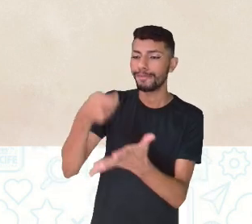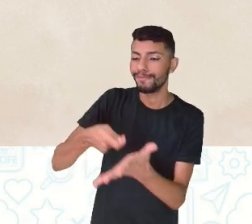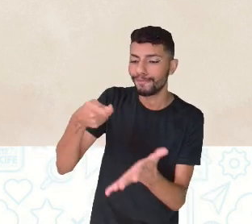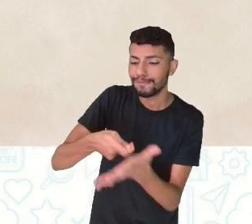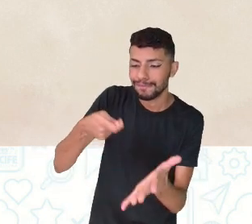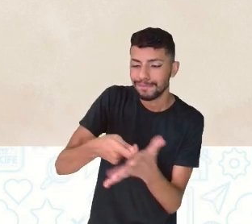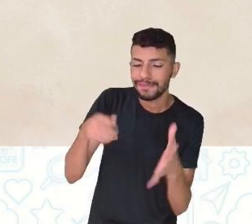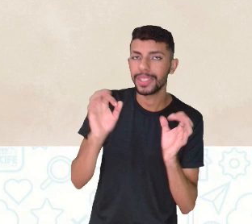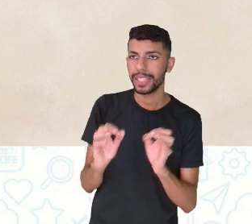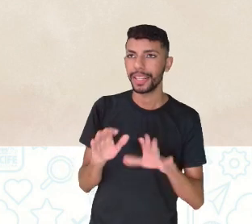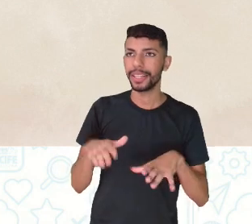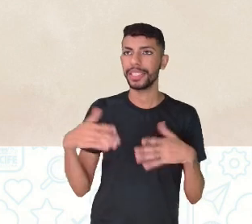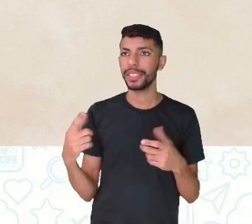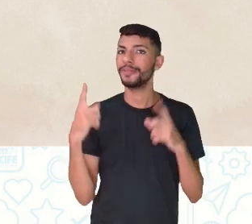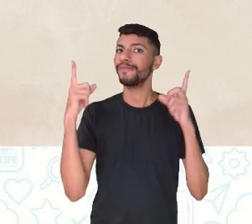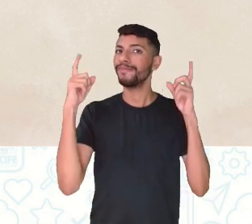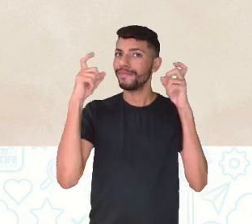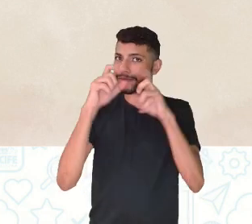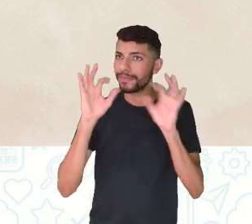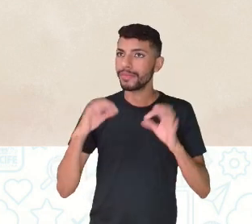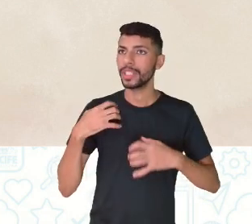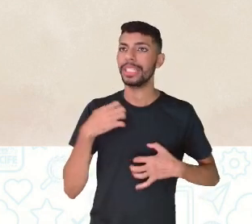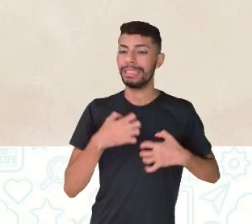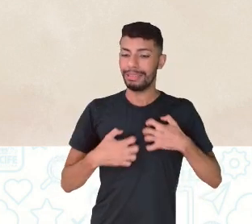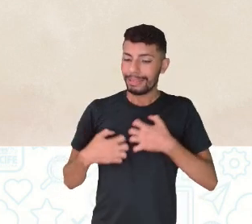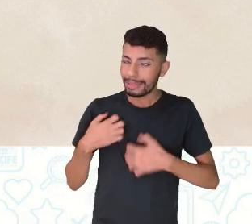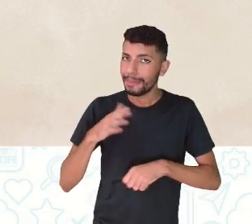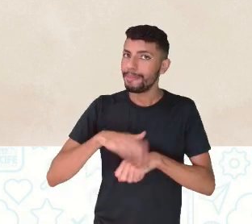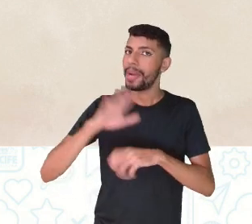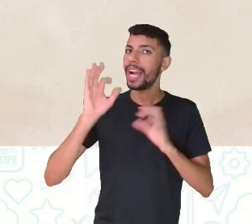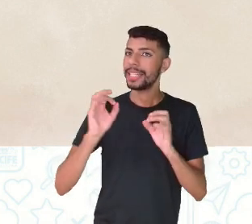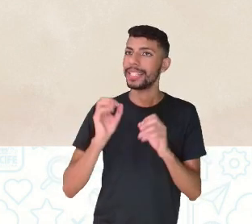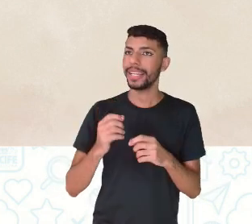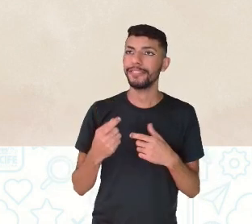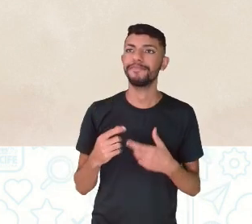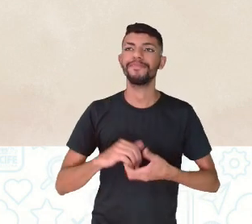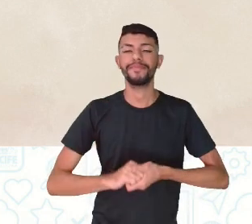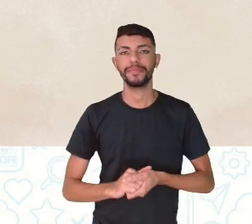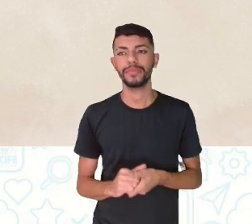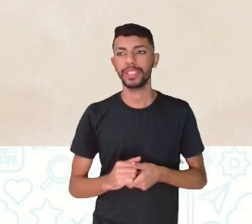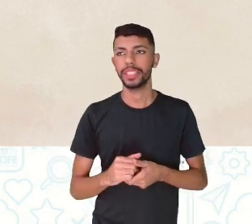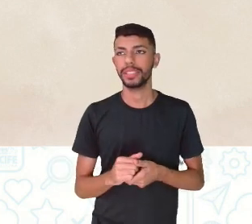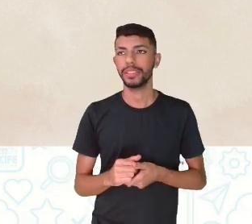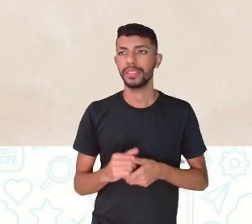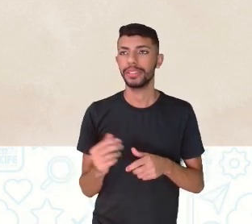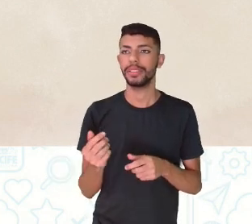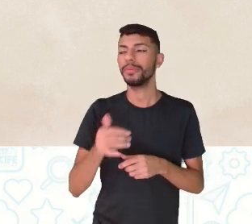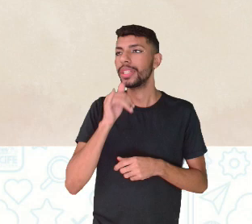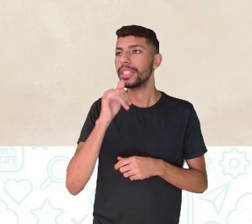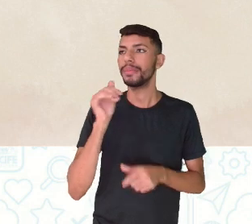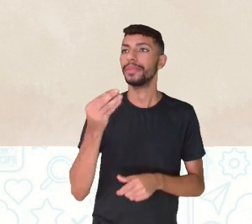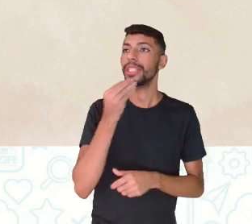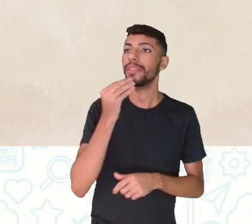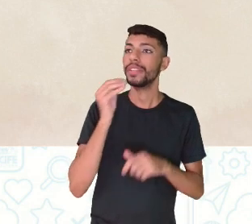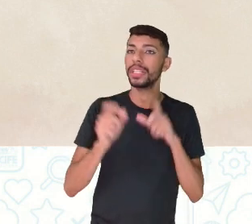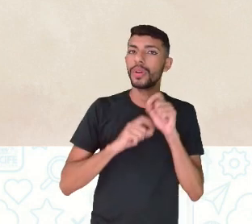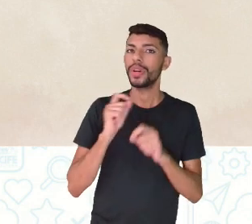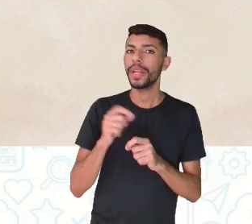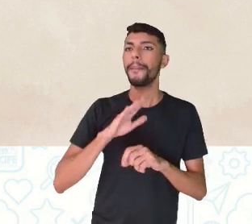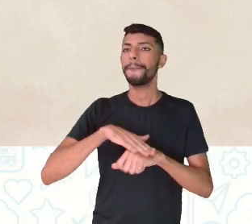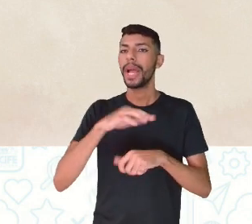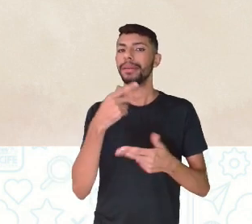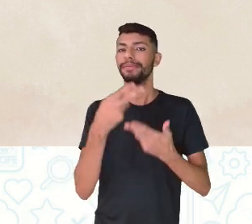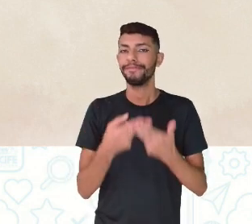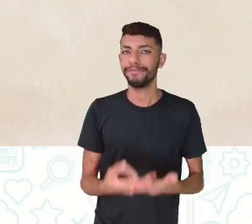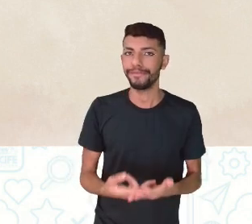a criar ainda mais confronto. Em vez de ali tentar de uma forma mais pacífica, né? No diálogo,